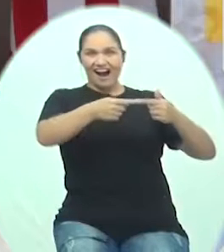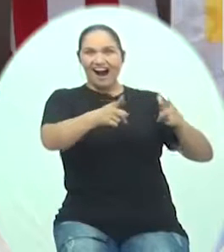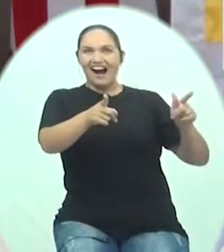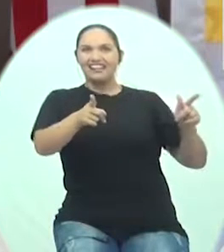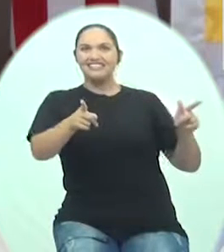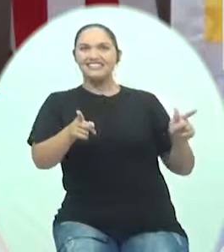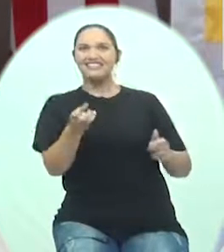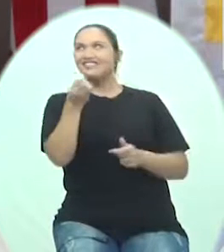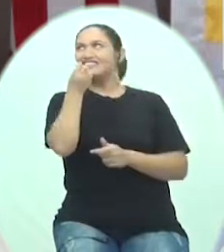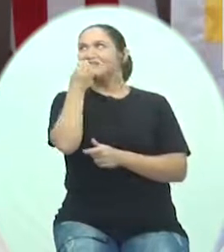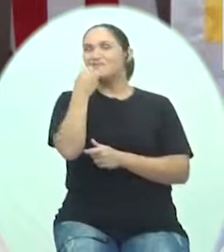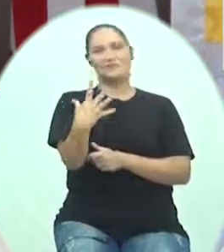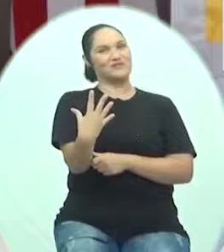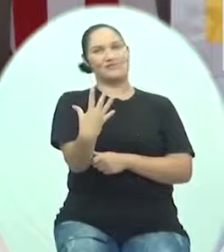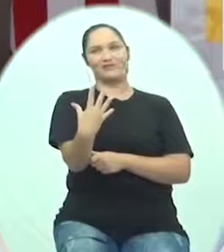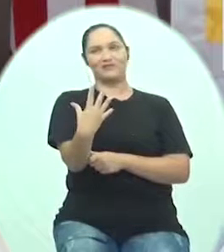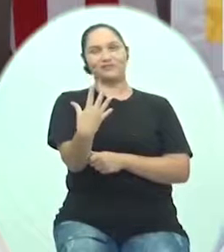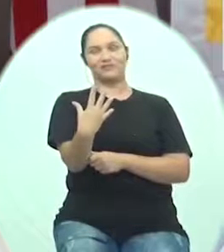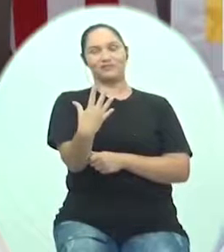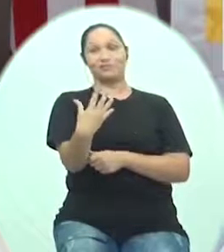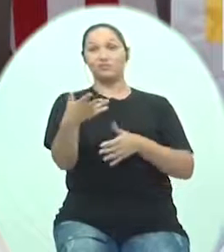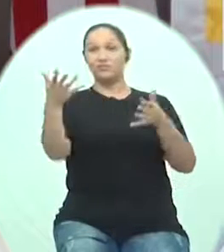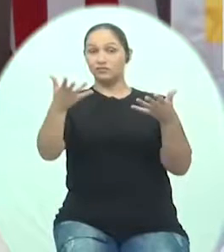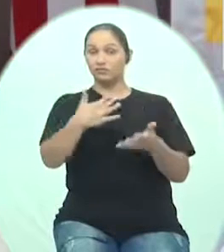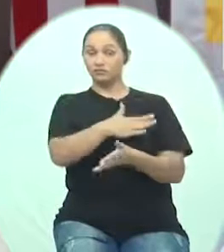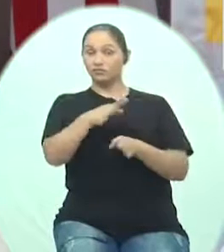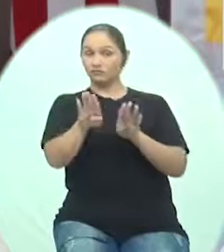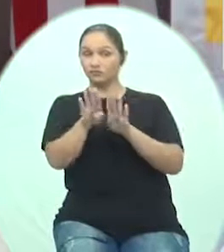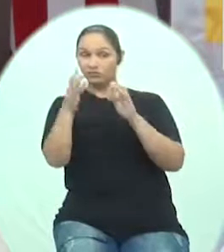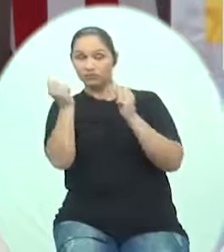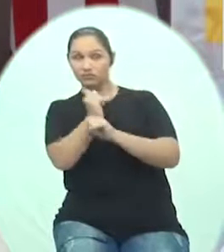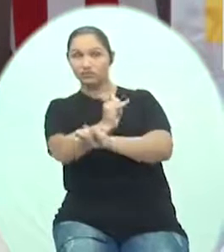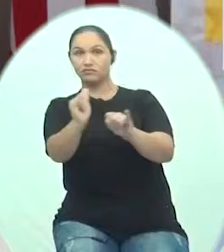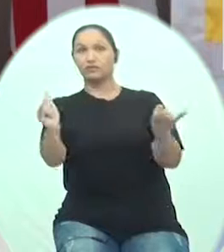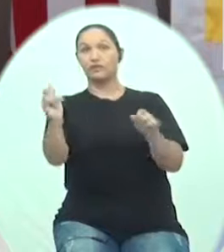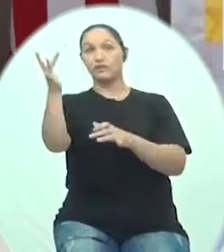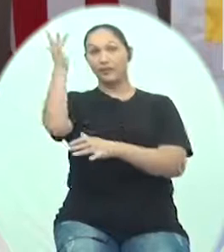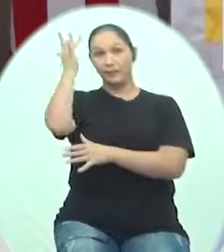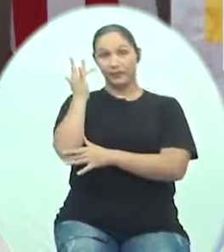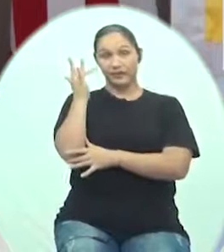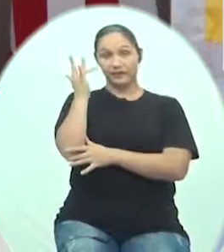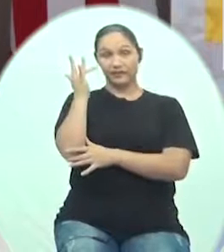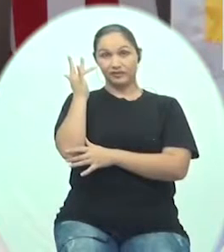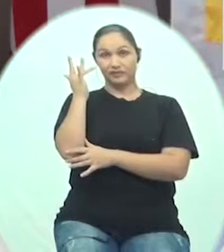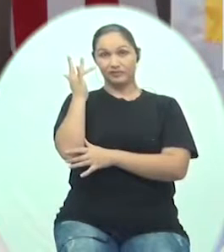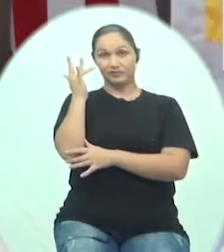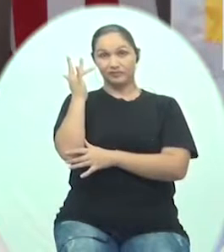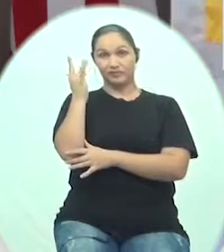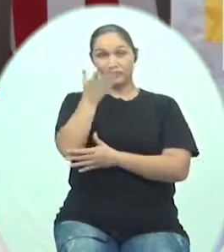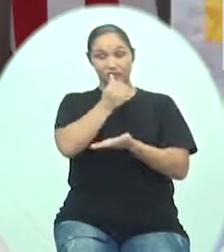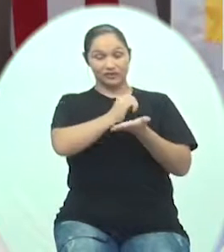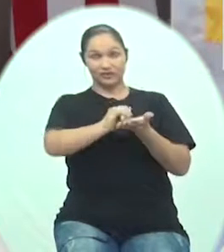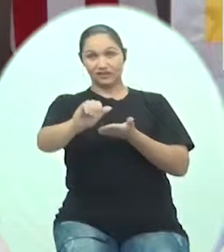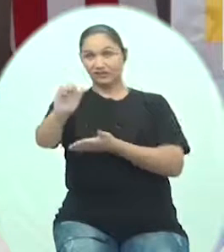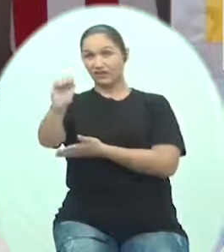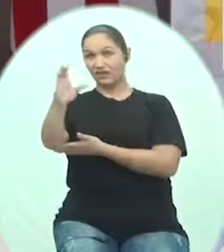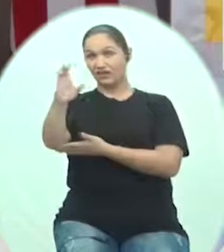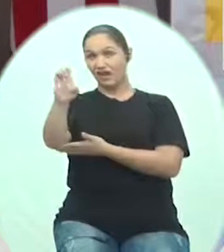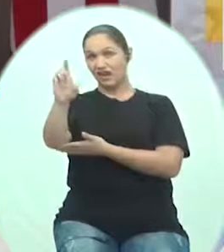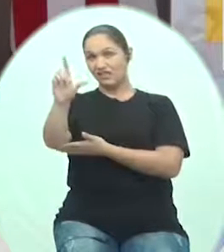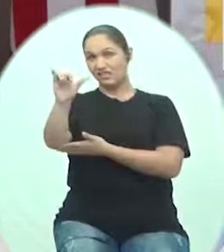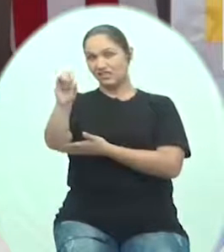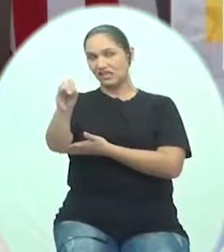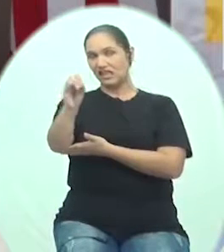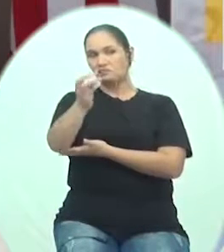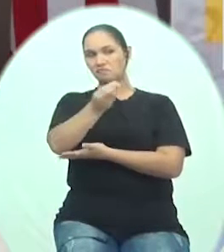e já colocando amanhã o secretário Acélio Casagrande estará aqui por uma uma um convite deste Vereador